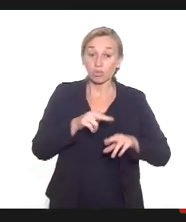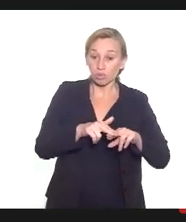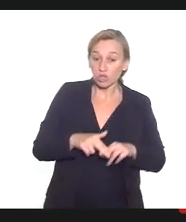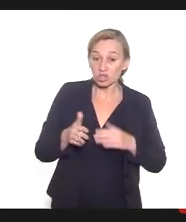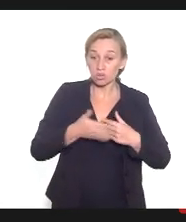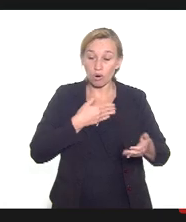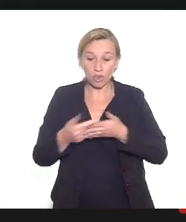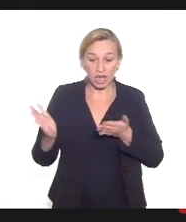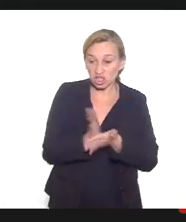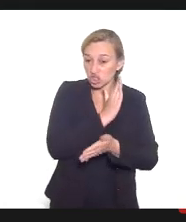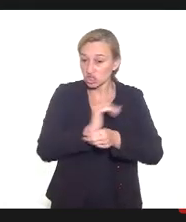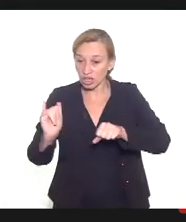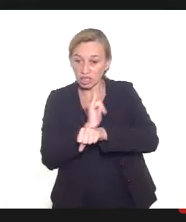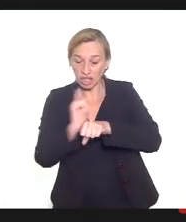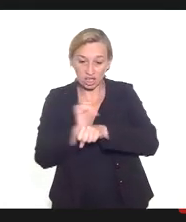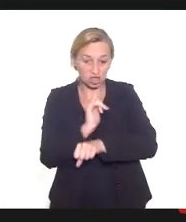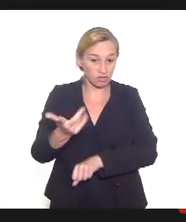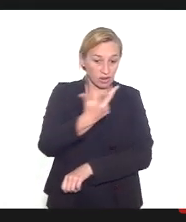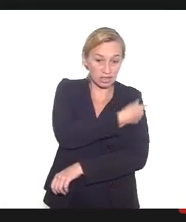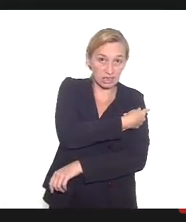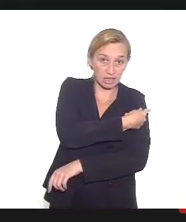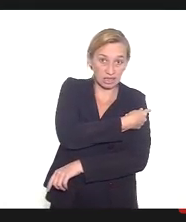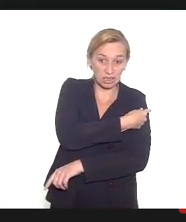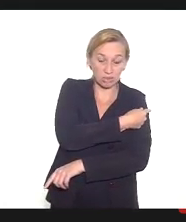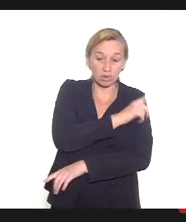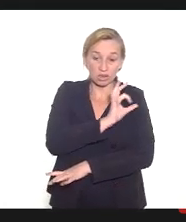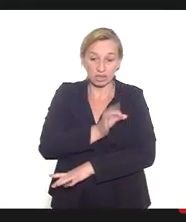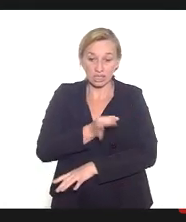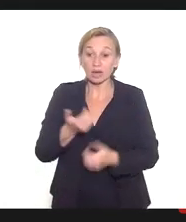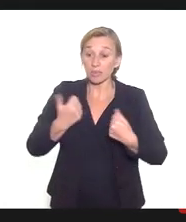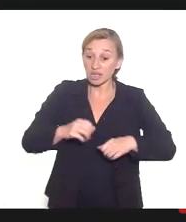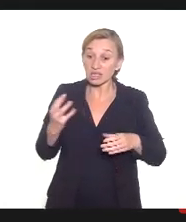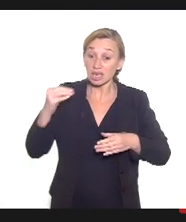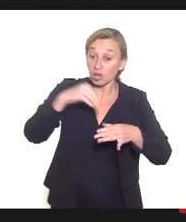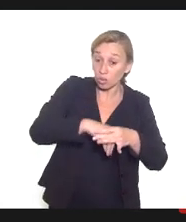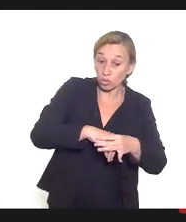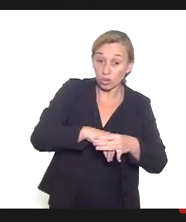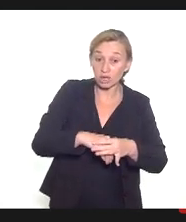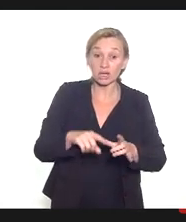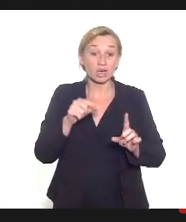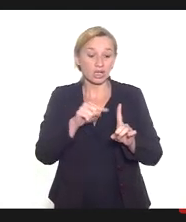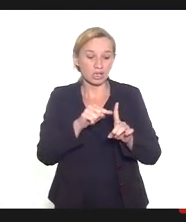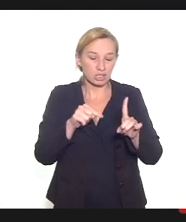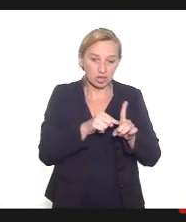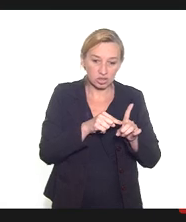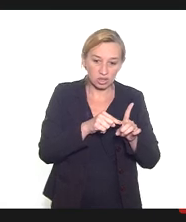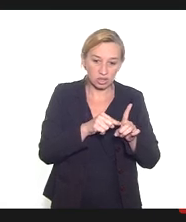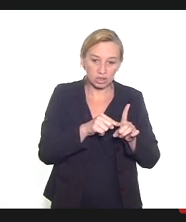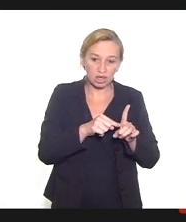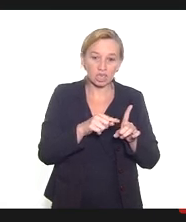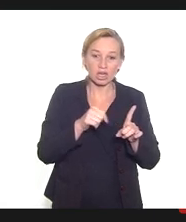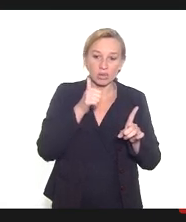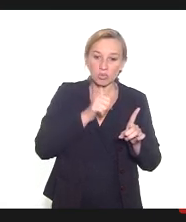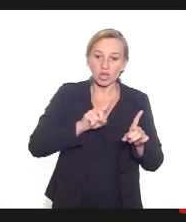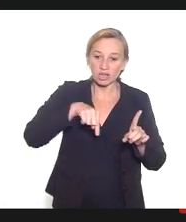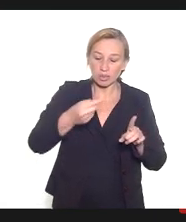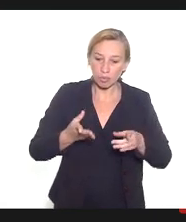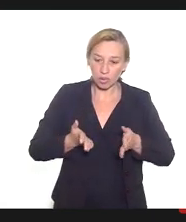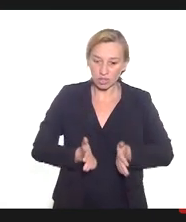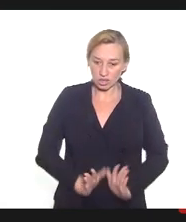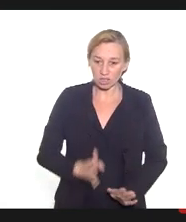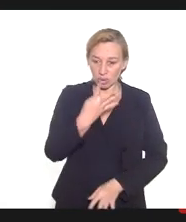isso que qualquer estratégia de vacinação para certa efetiva tem que incluir gestantes e puérperas sem comorbidades